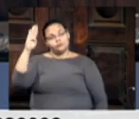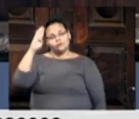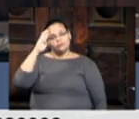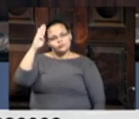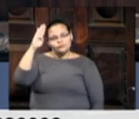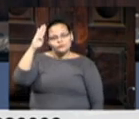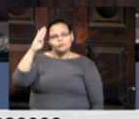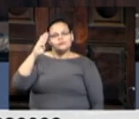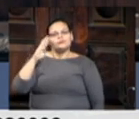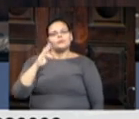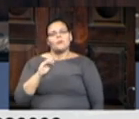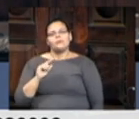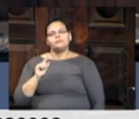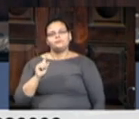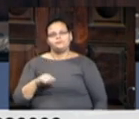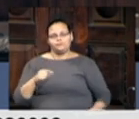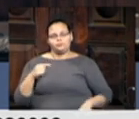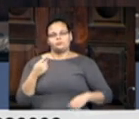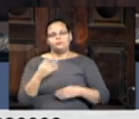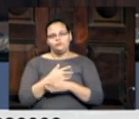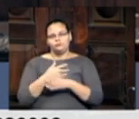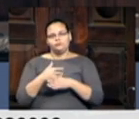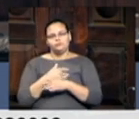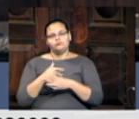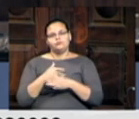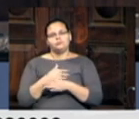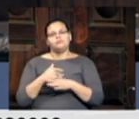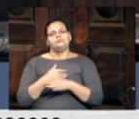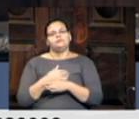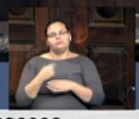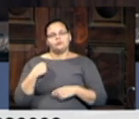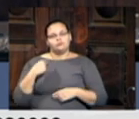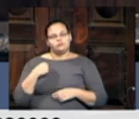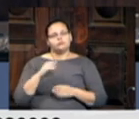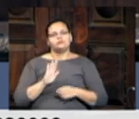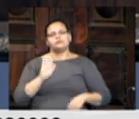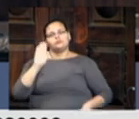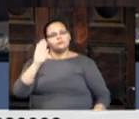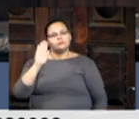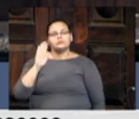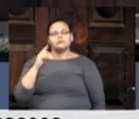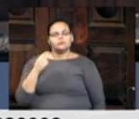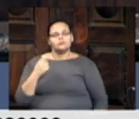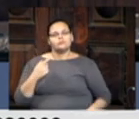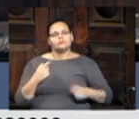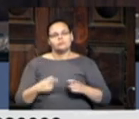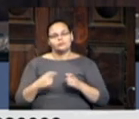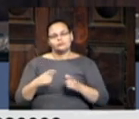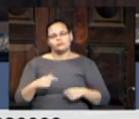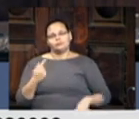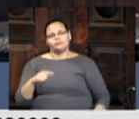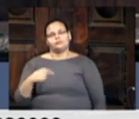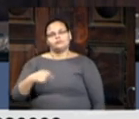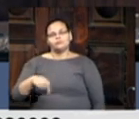principalmente na cidade em que fui candidato, cidade de Queimados,